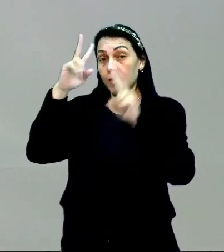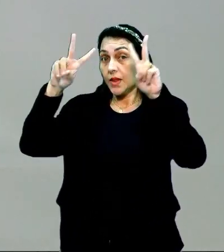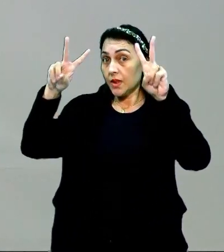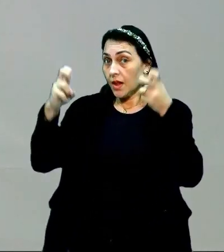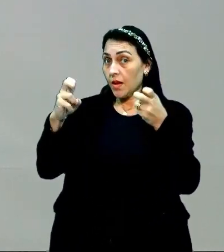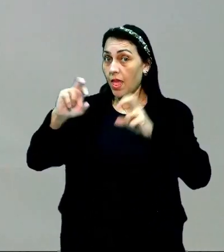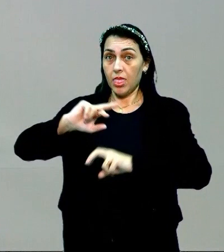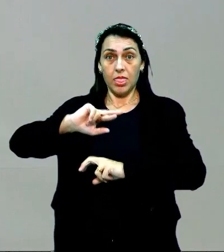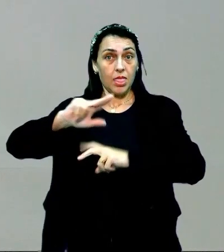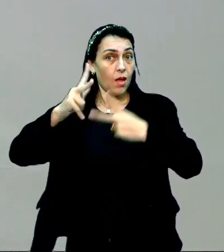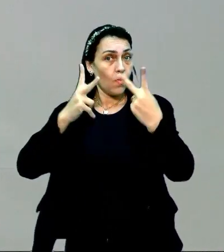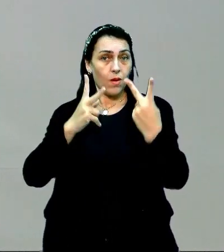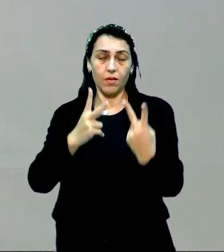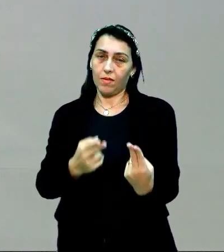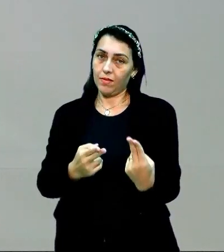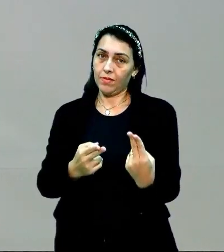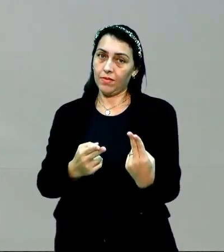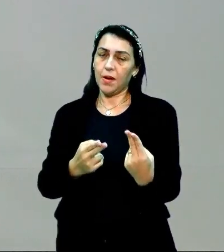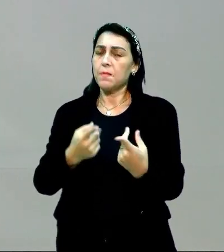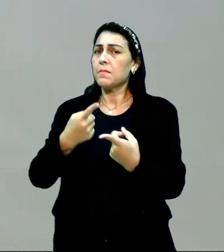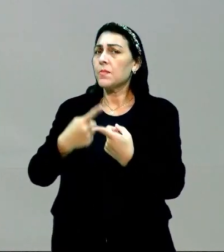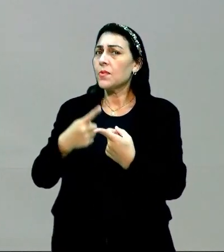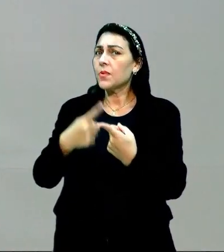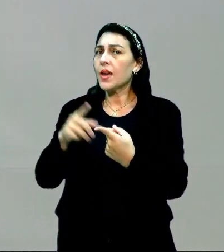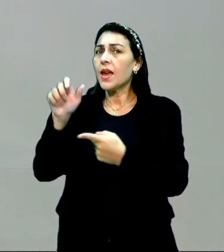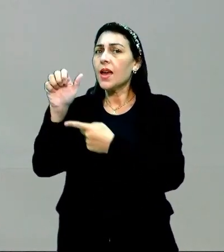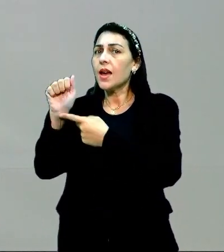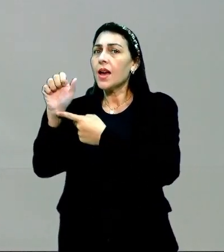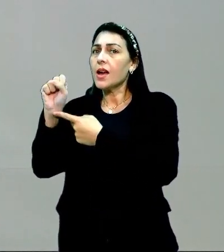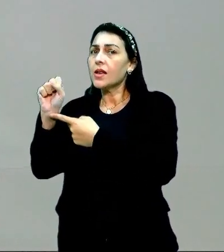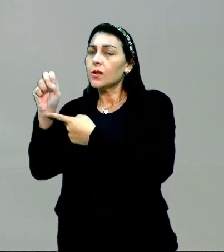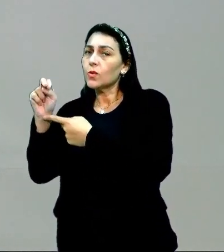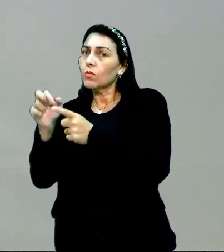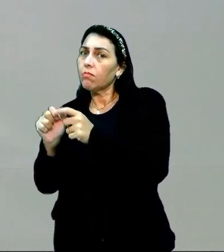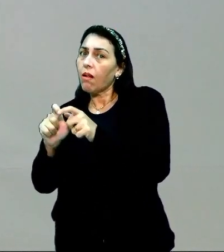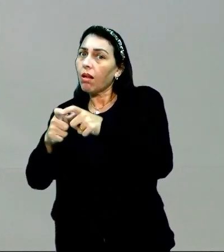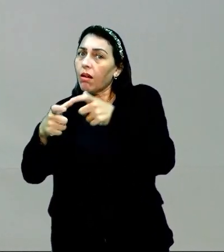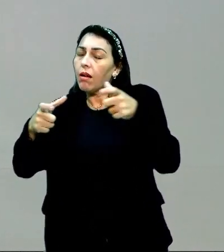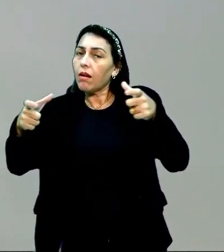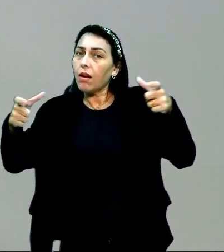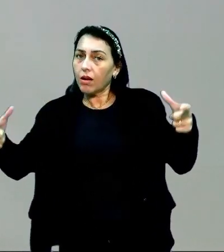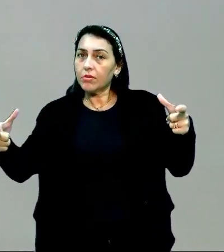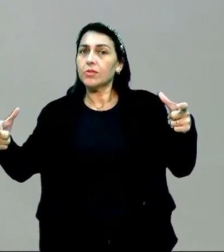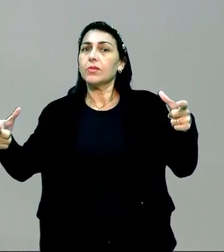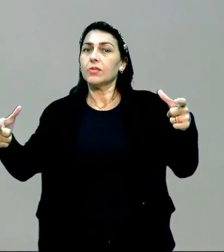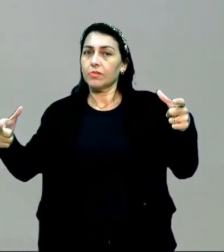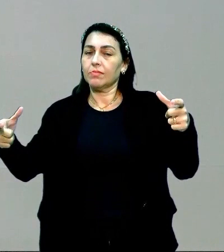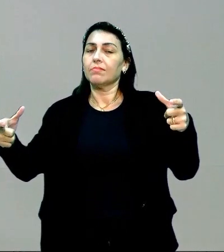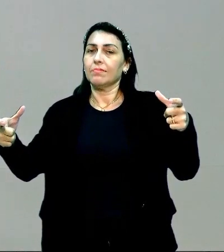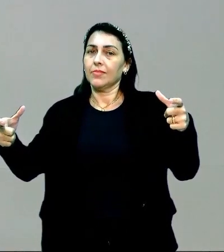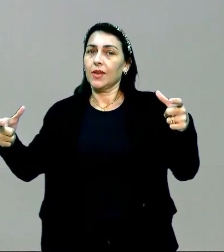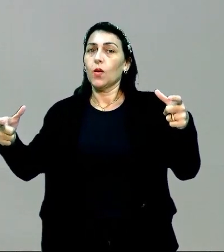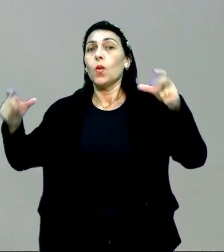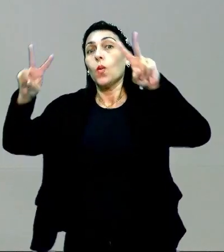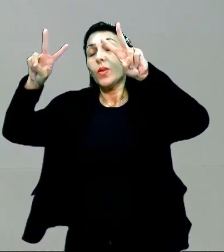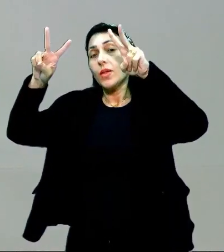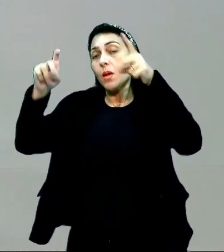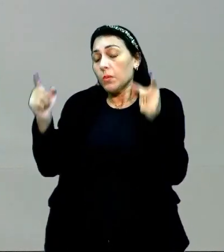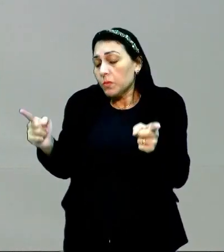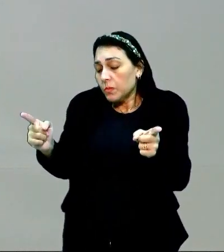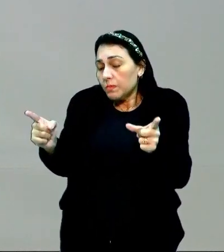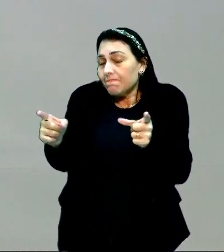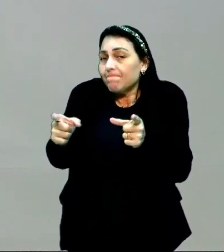e assunto não são as mesmas coisas, porque assunto é algo abrangente, é algo amplo, enquanto